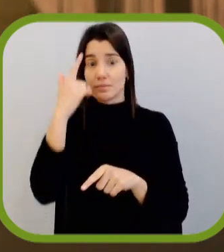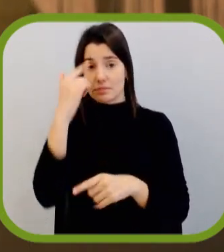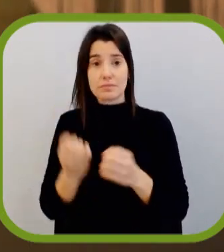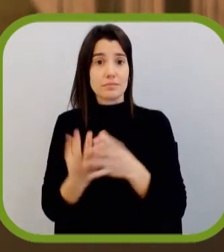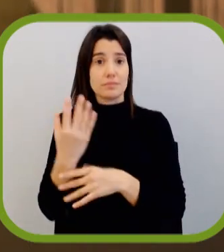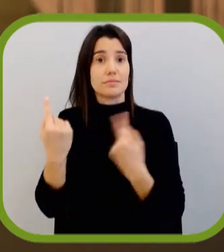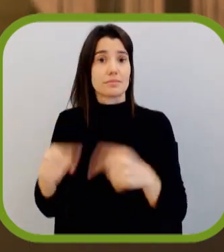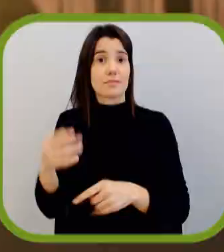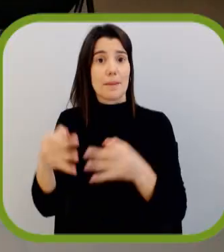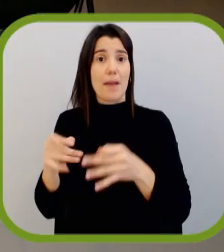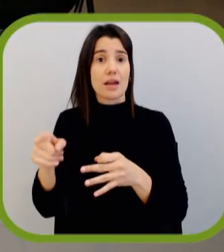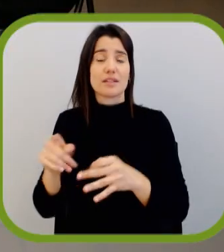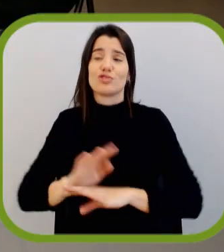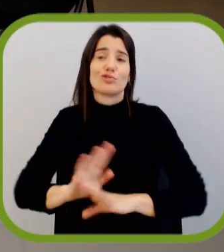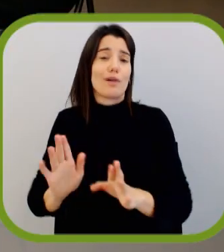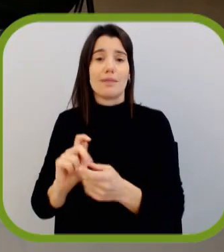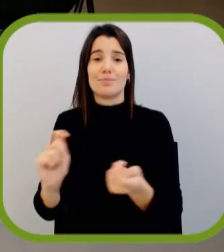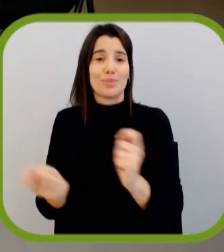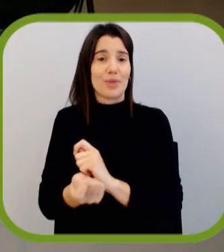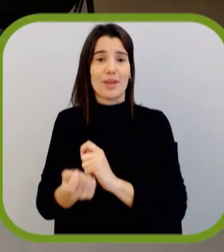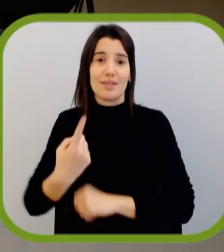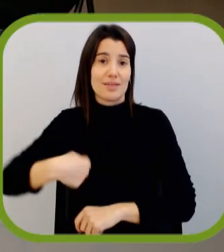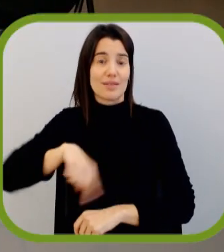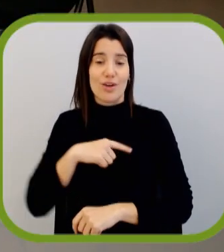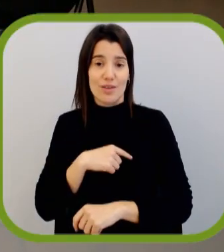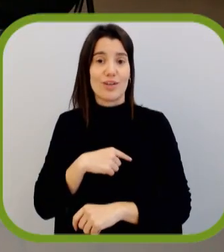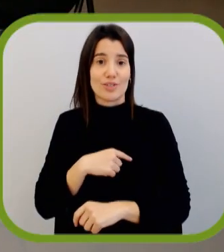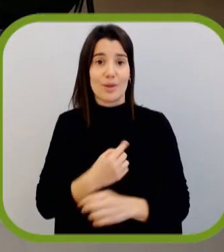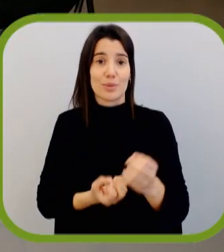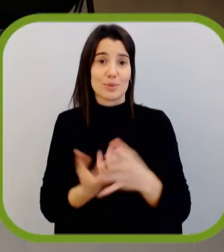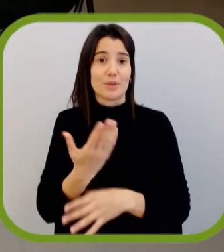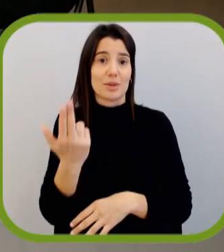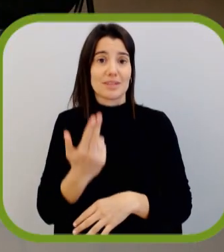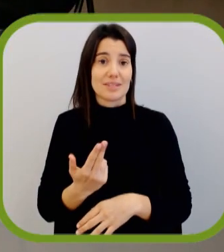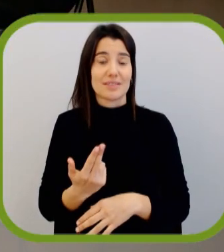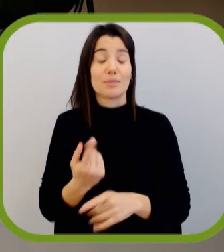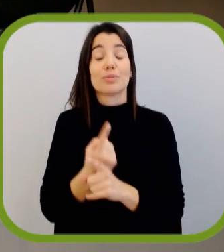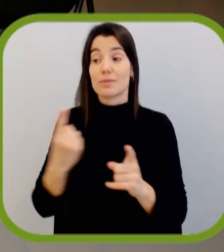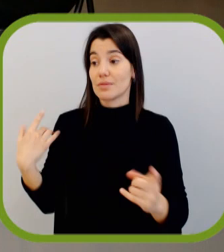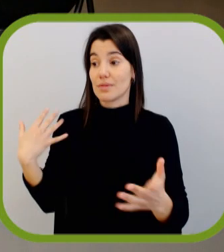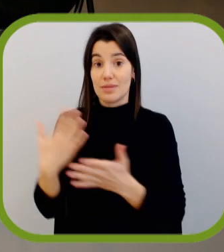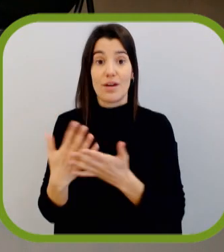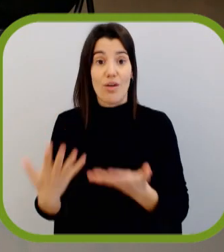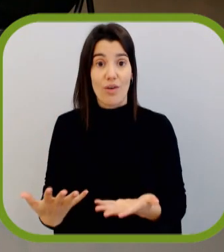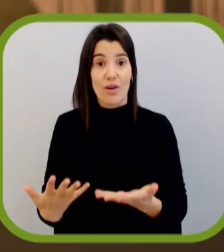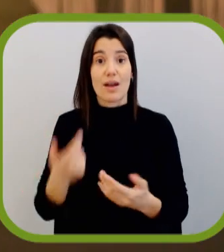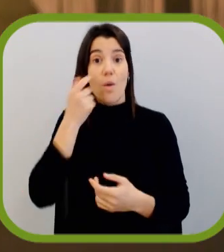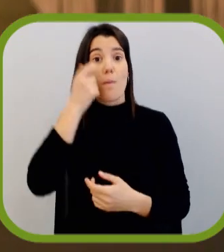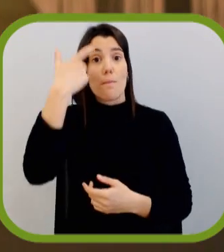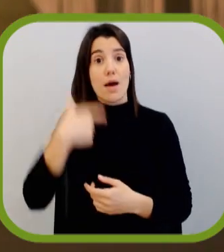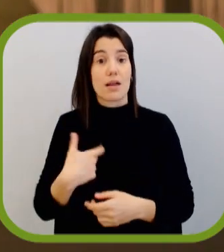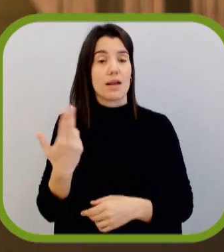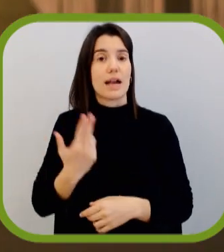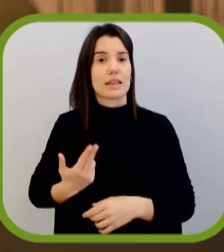têm criatividade. Isso altera profundamente a nossa relação com a produção artística, porque até aqui o